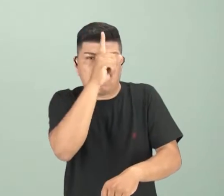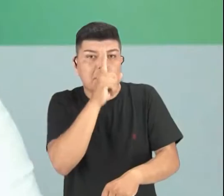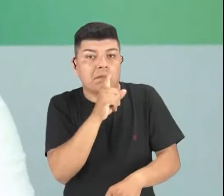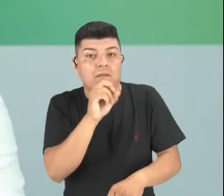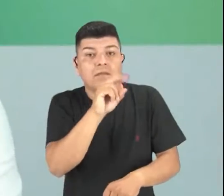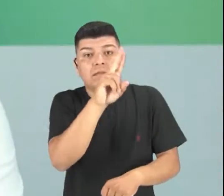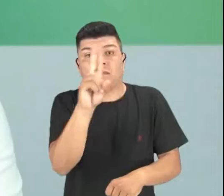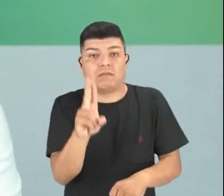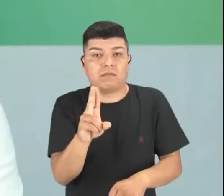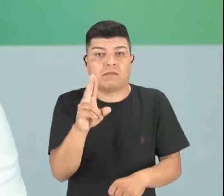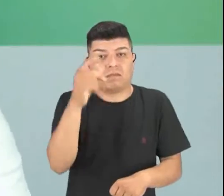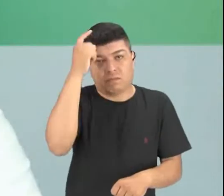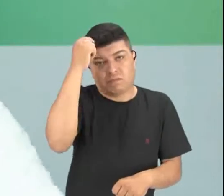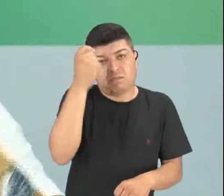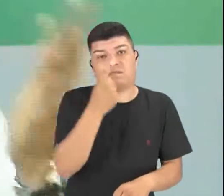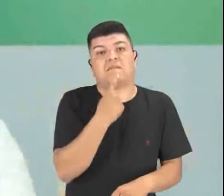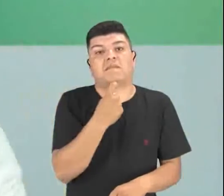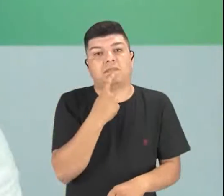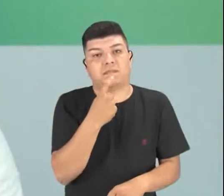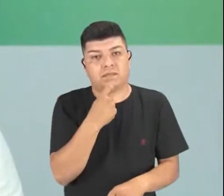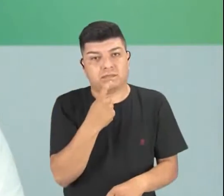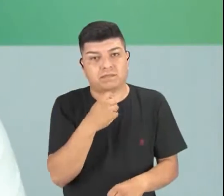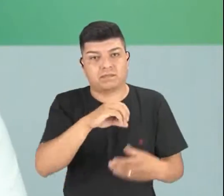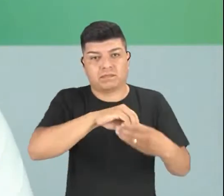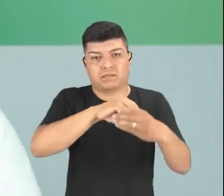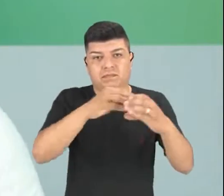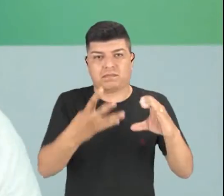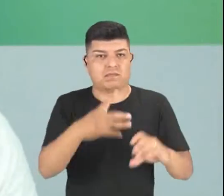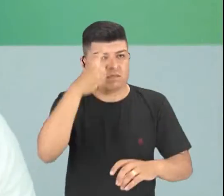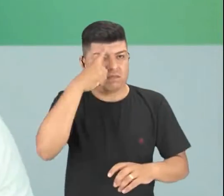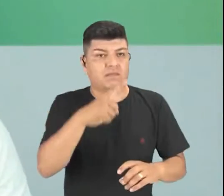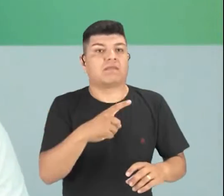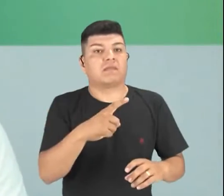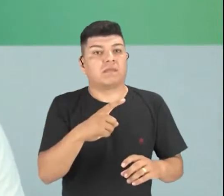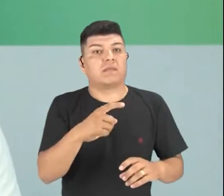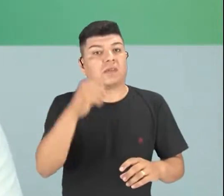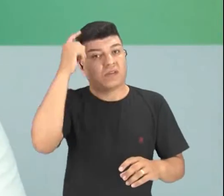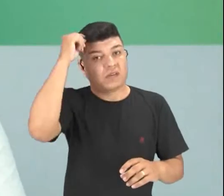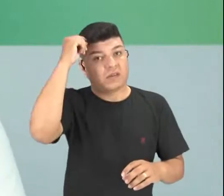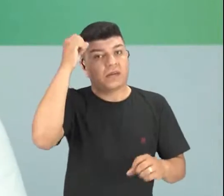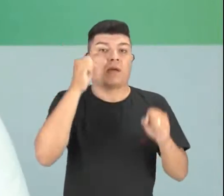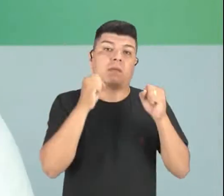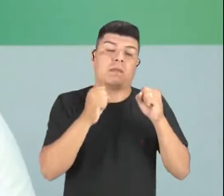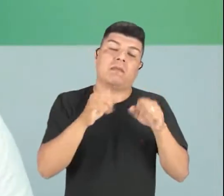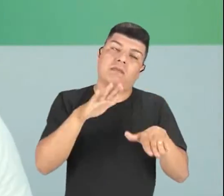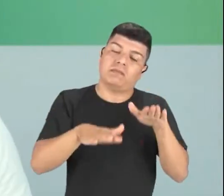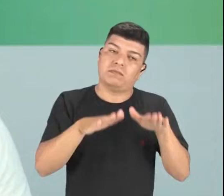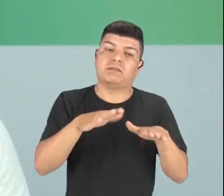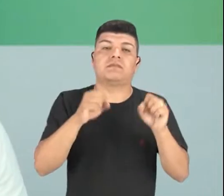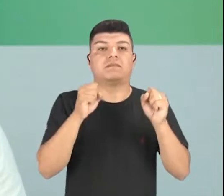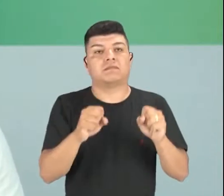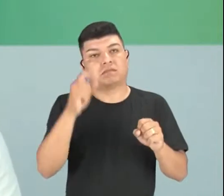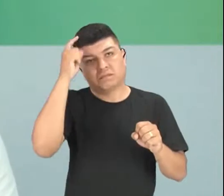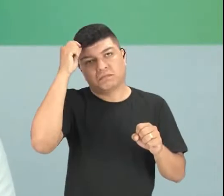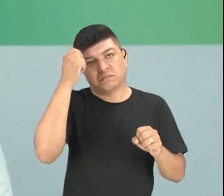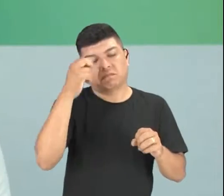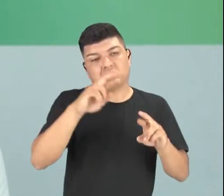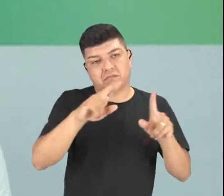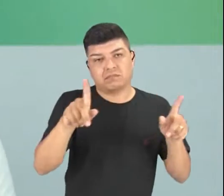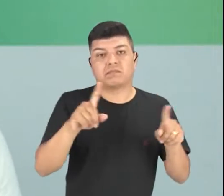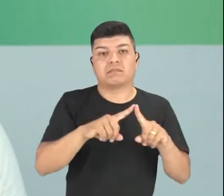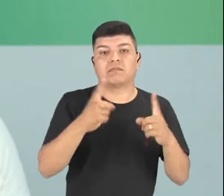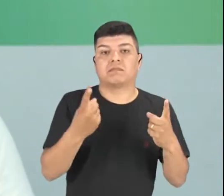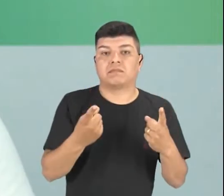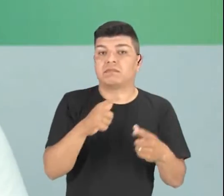né? Muito branca, loura, enfim, ou muito ruiva, com uma característica muito dominante. Aí a cor do